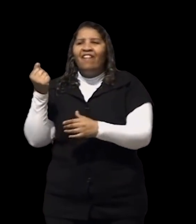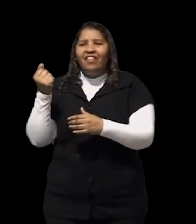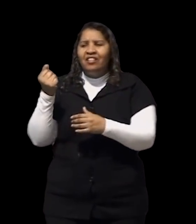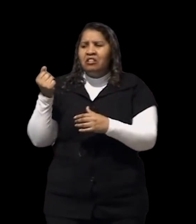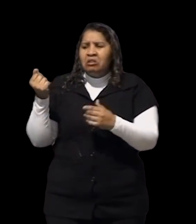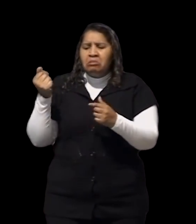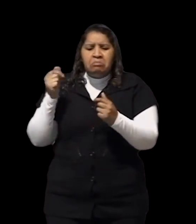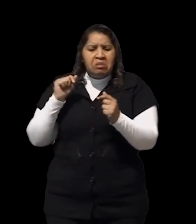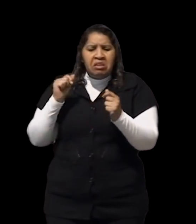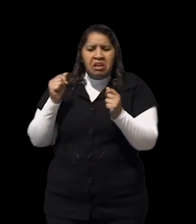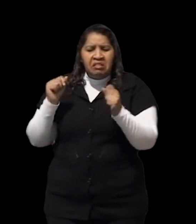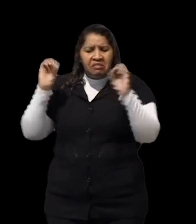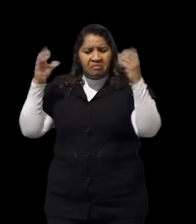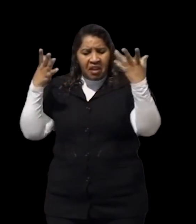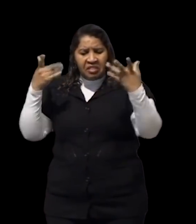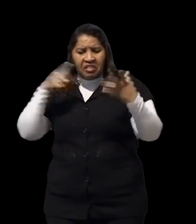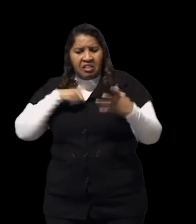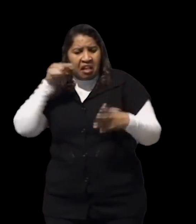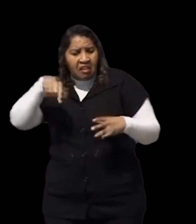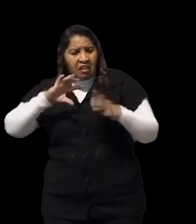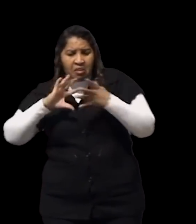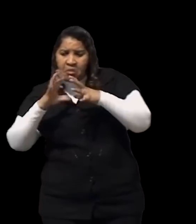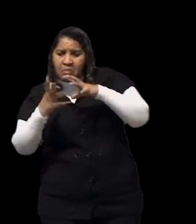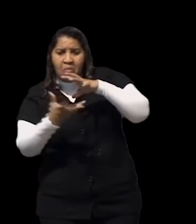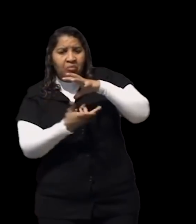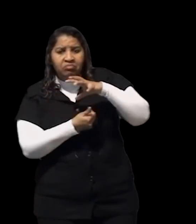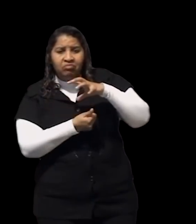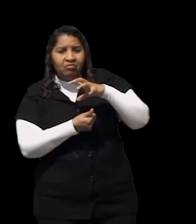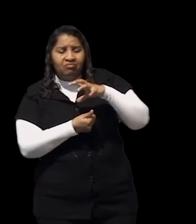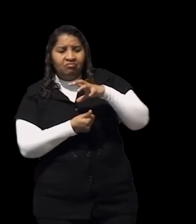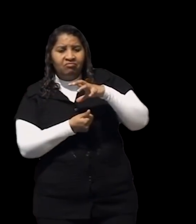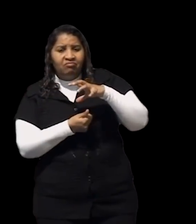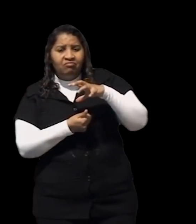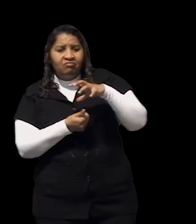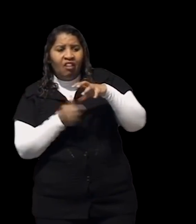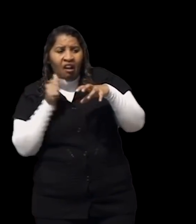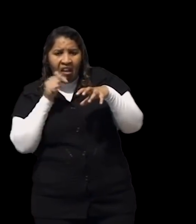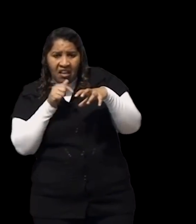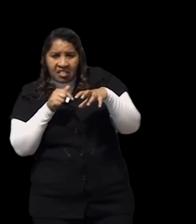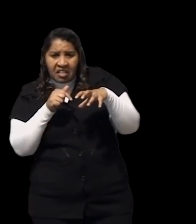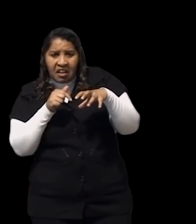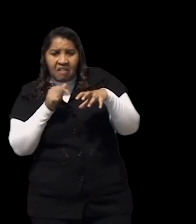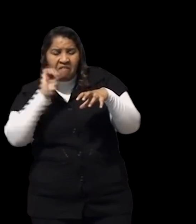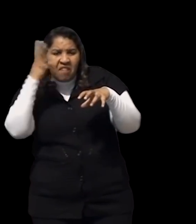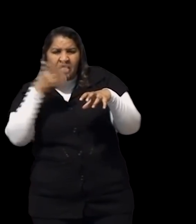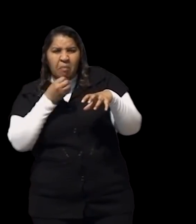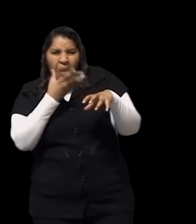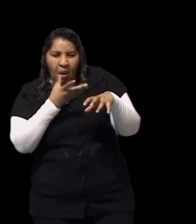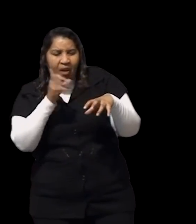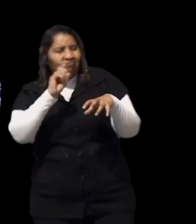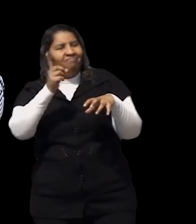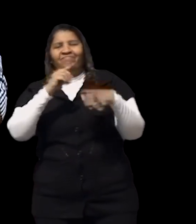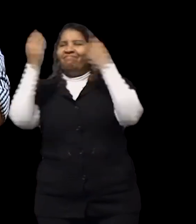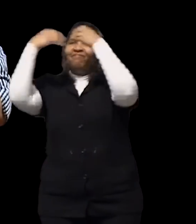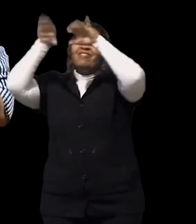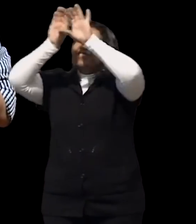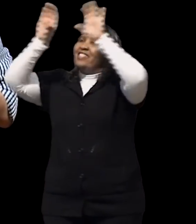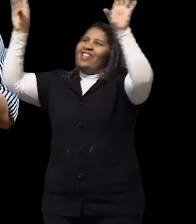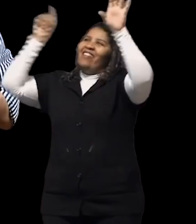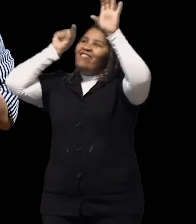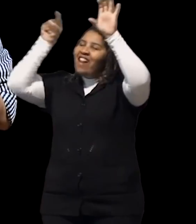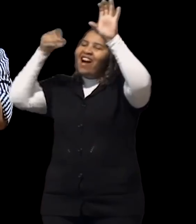que uma pessoa pode experimentar aqui na terra o céu é um lugar de festa Aliás